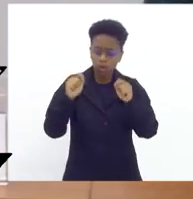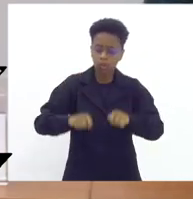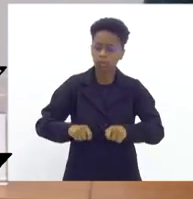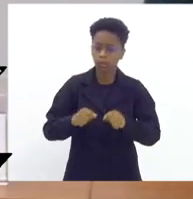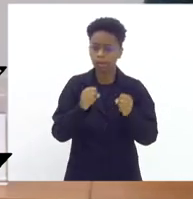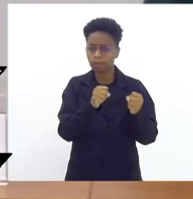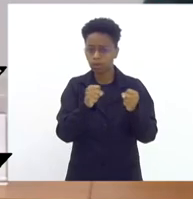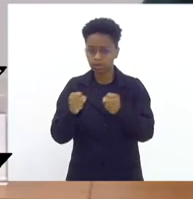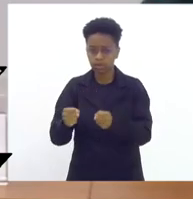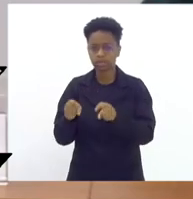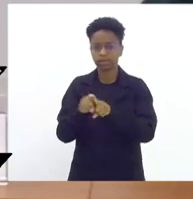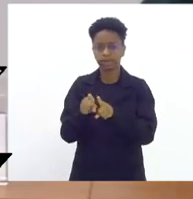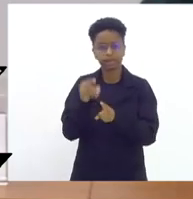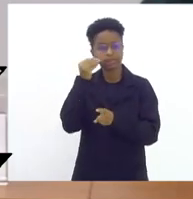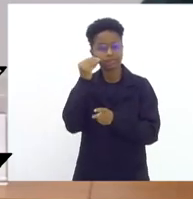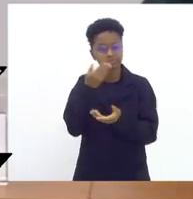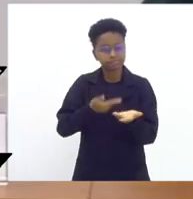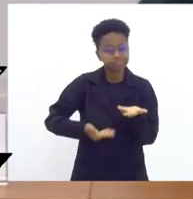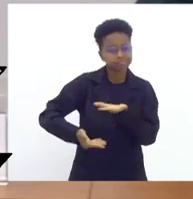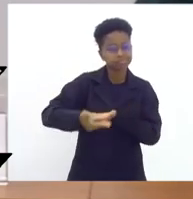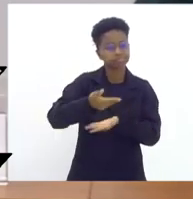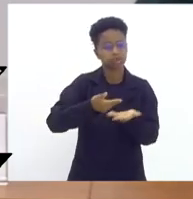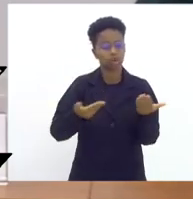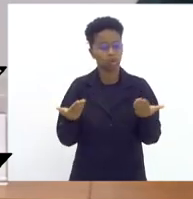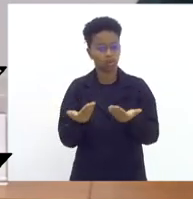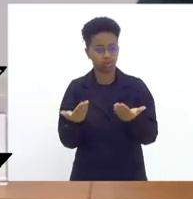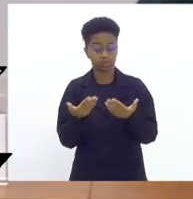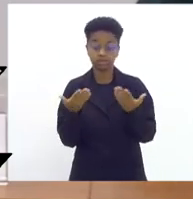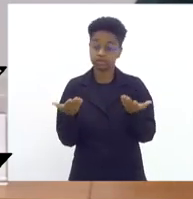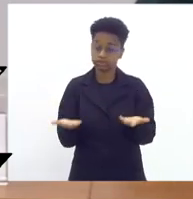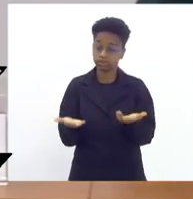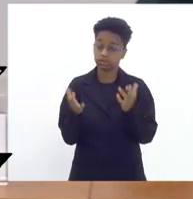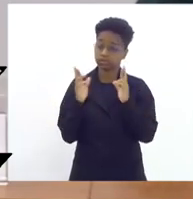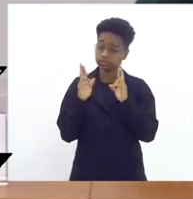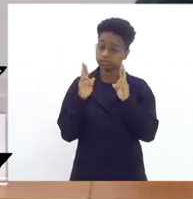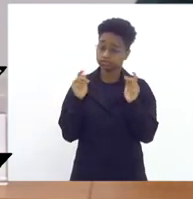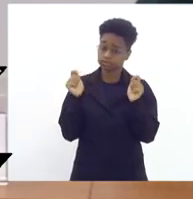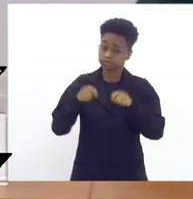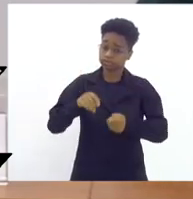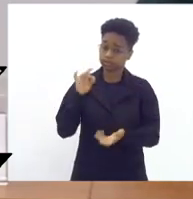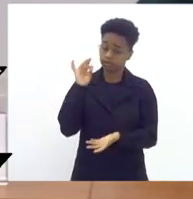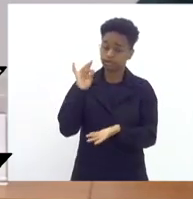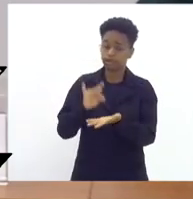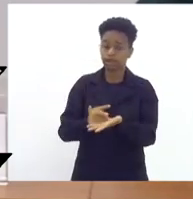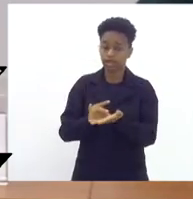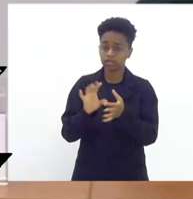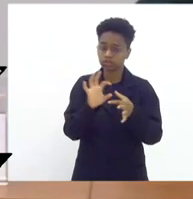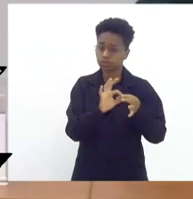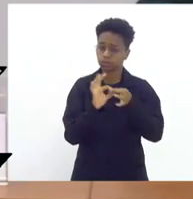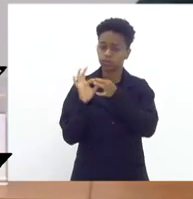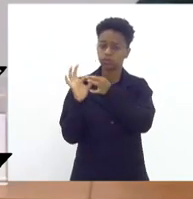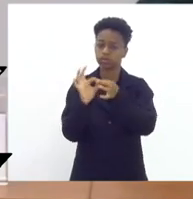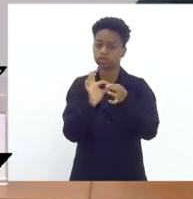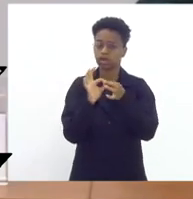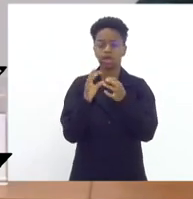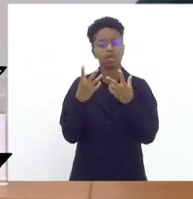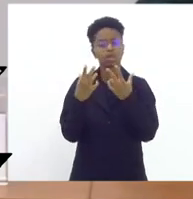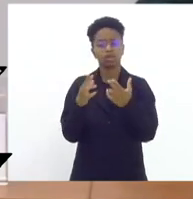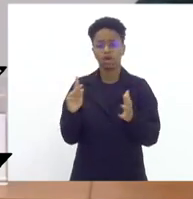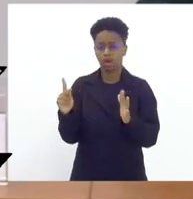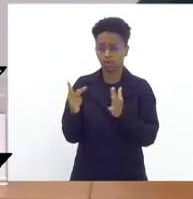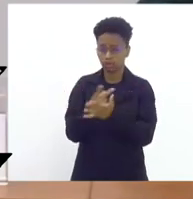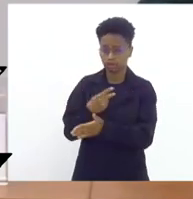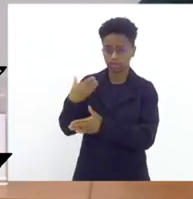poderes nos encaminhamentos da nossa audiência pública então que isso possa ser de fato uma união como vem se mostrando